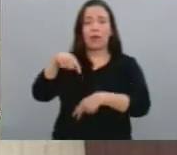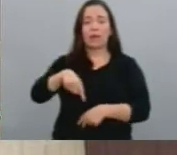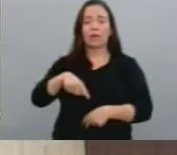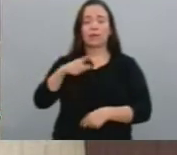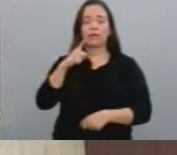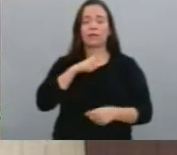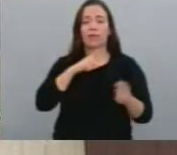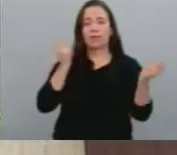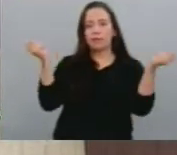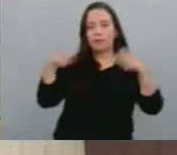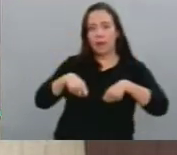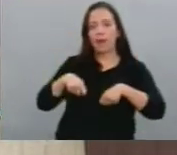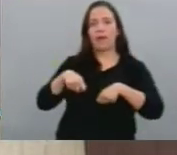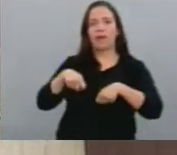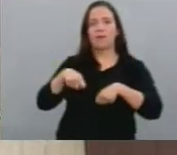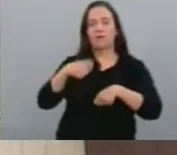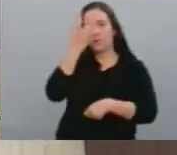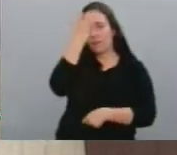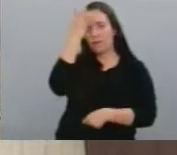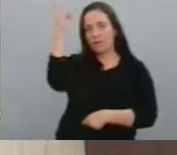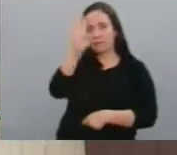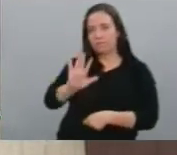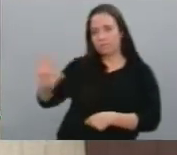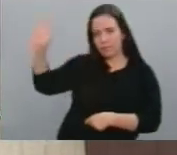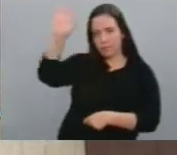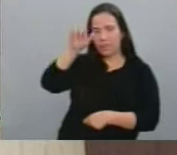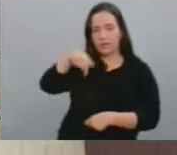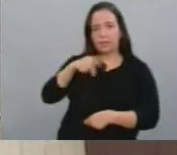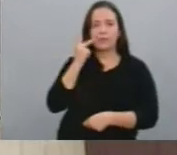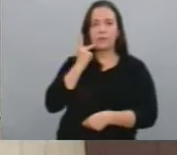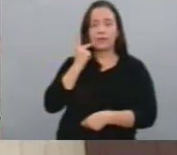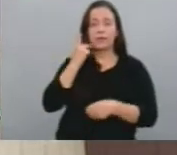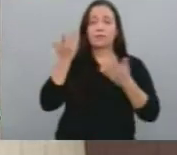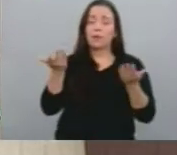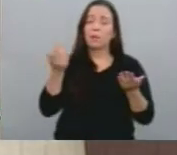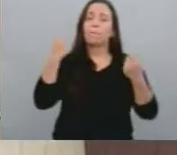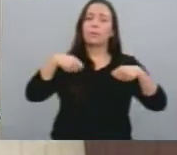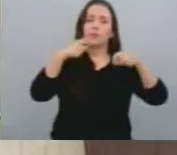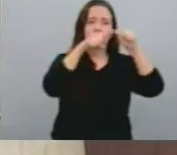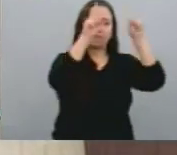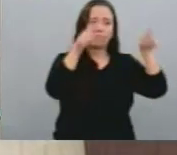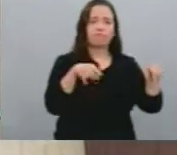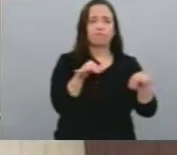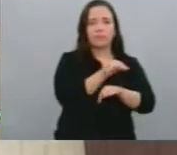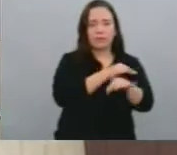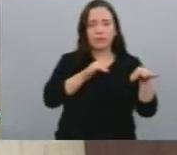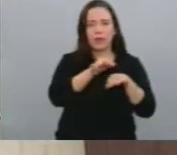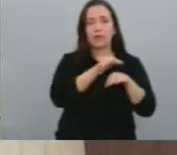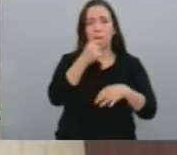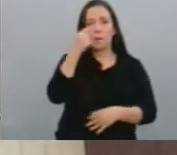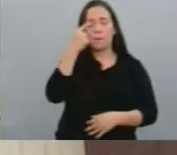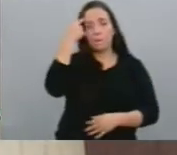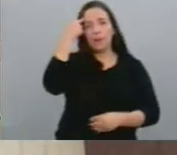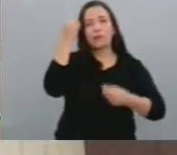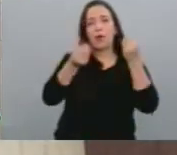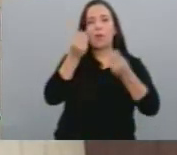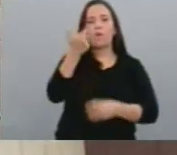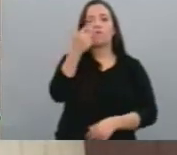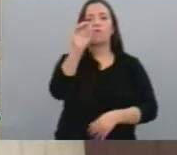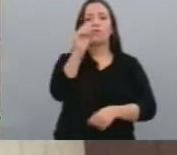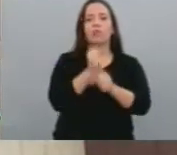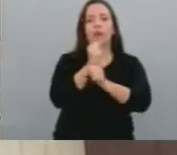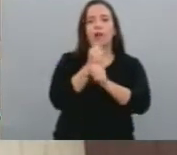sem visão estratégica, não vai ter investimento de longo prazo, e a gente precisa pensar para 20, 30 anos.